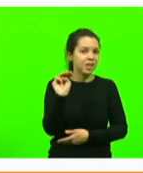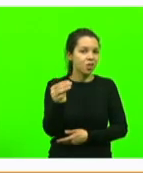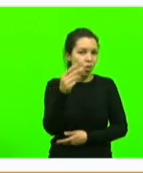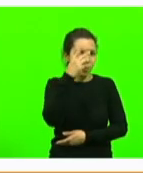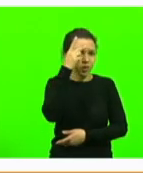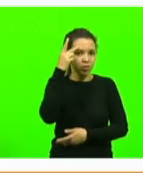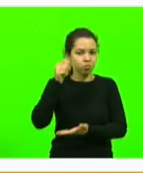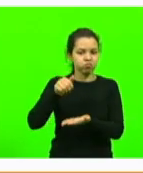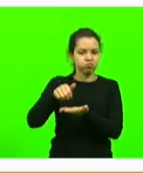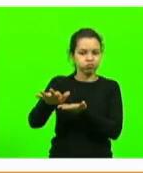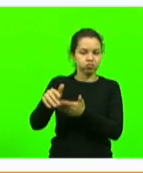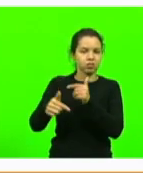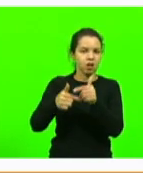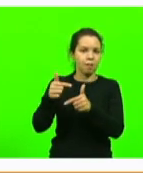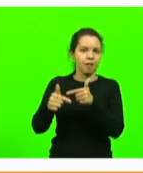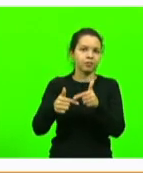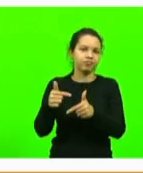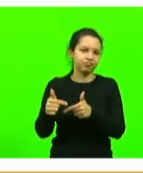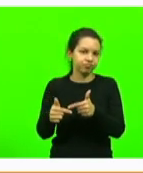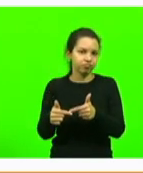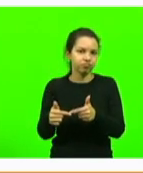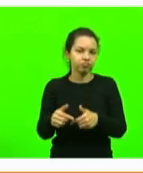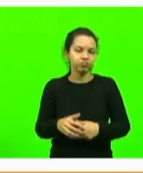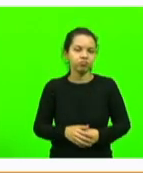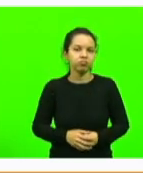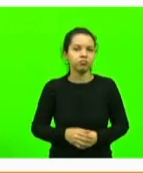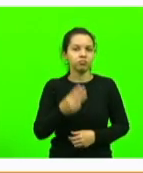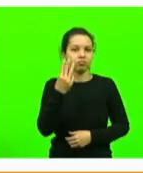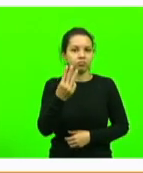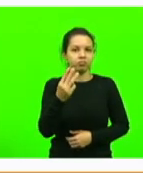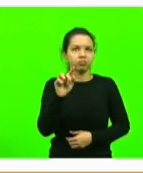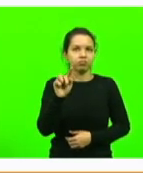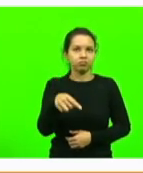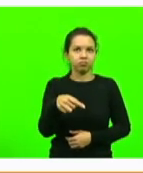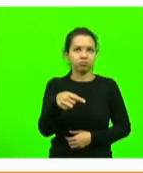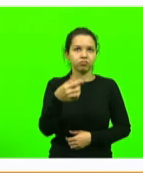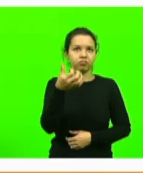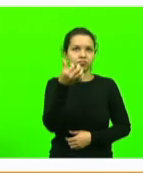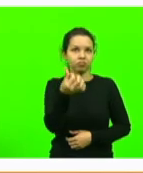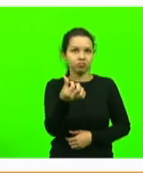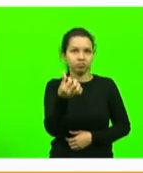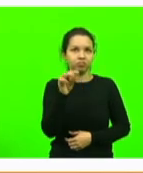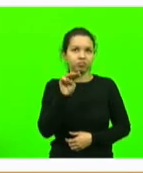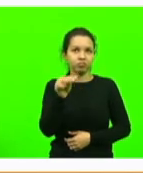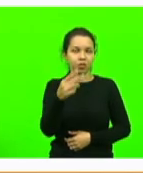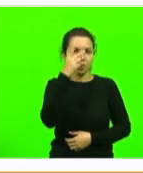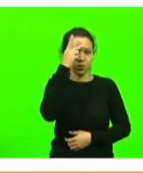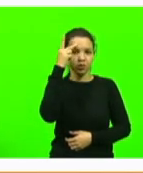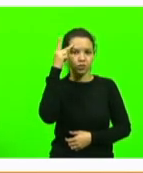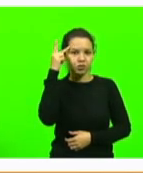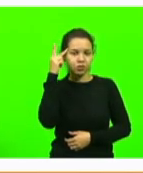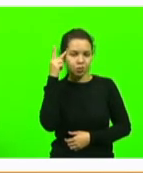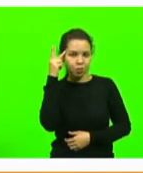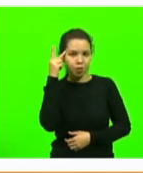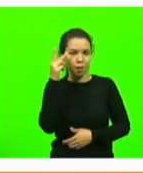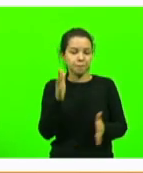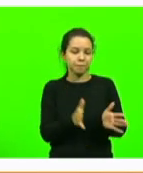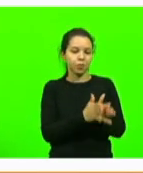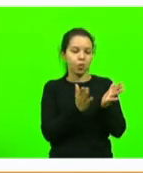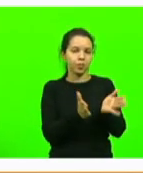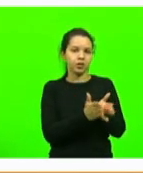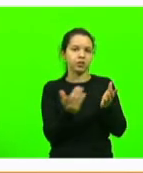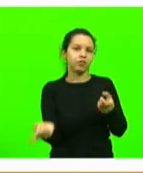3 milhões 3,6 milhões de pessoas voltaram a pobreza apenas no ano de